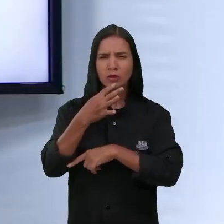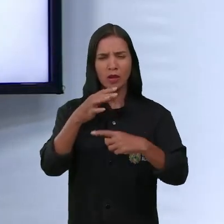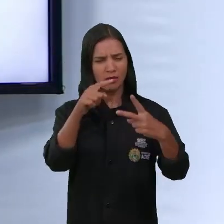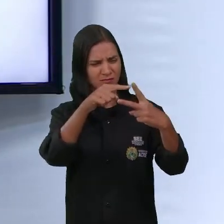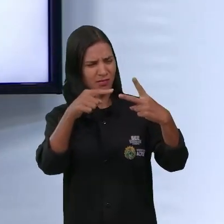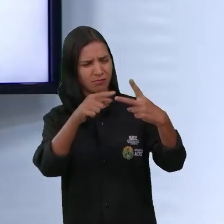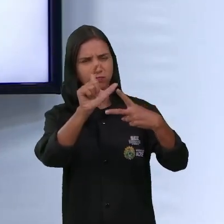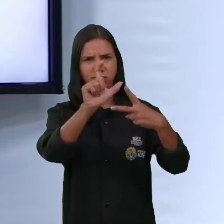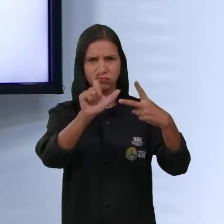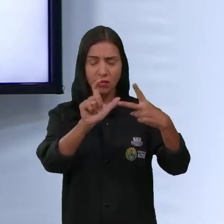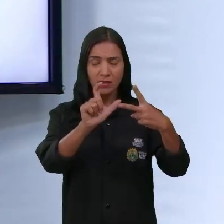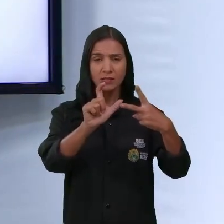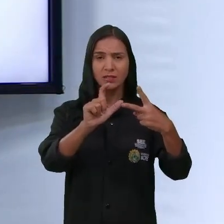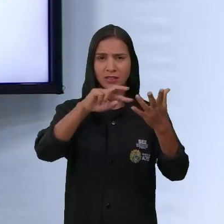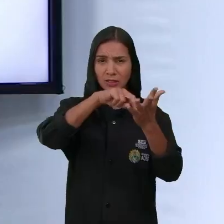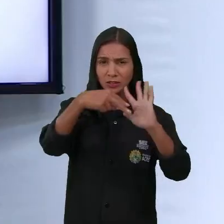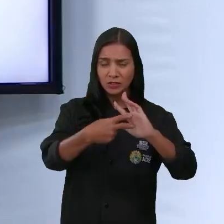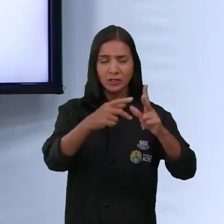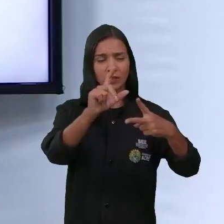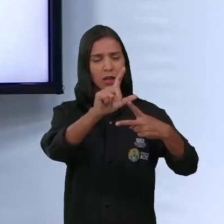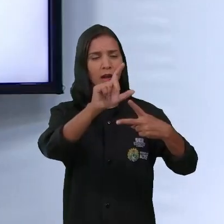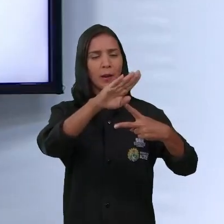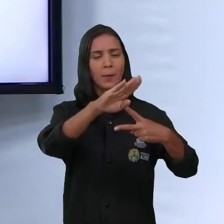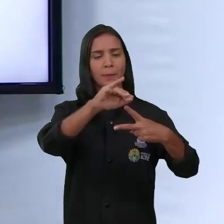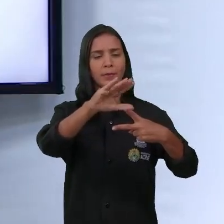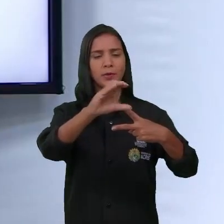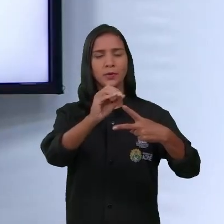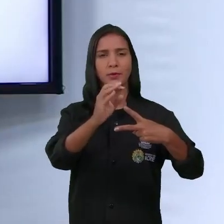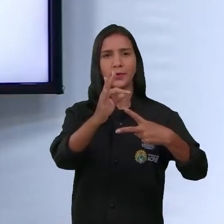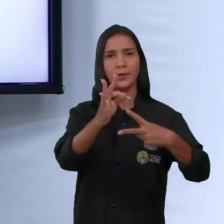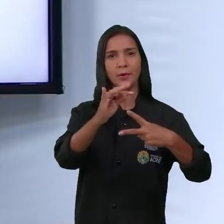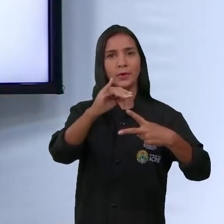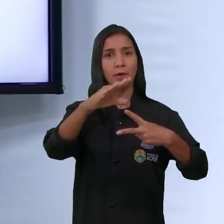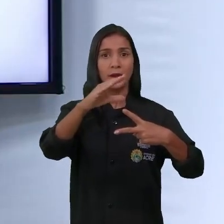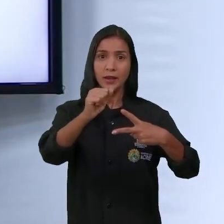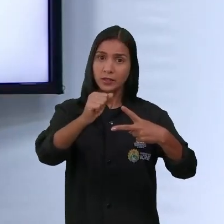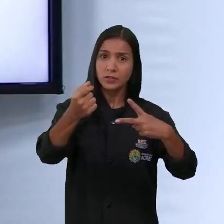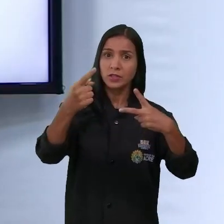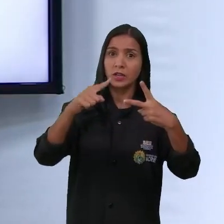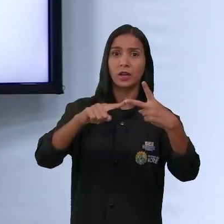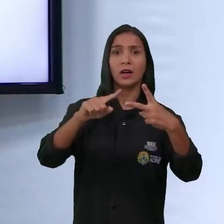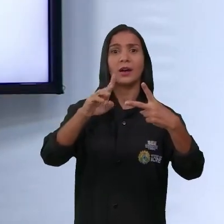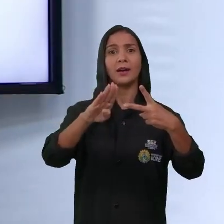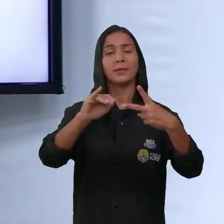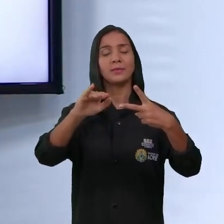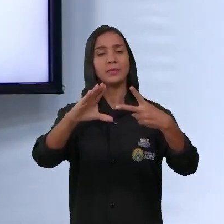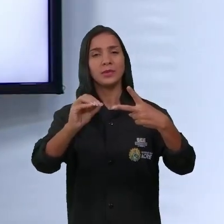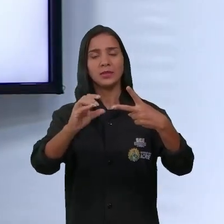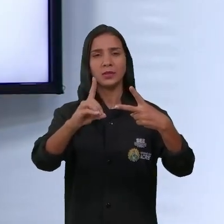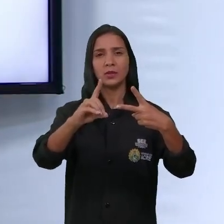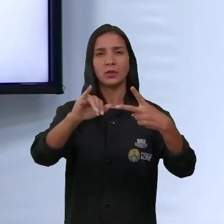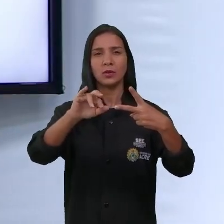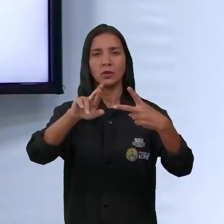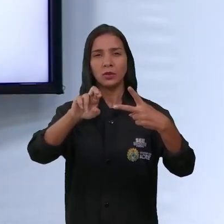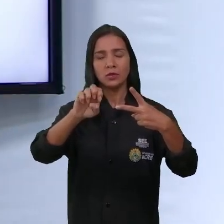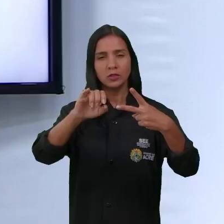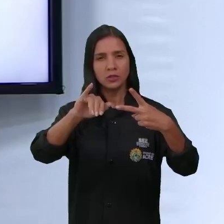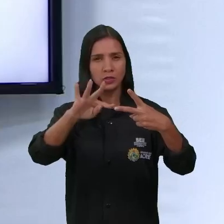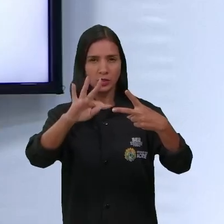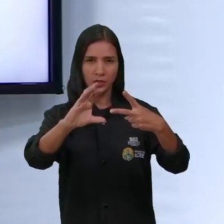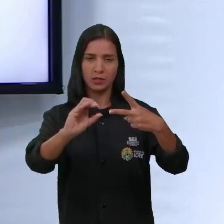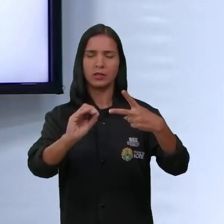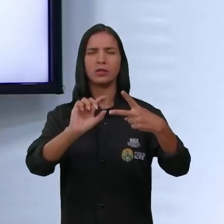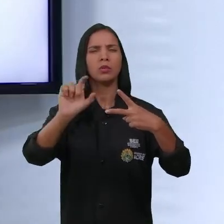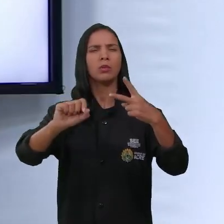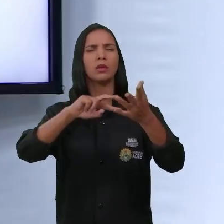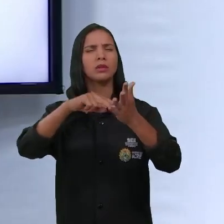Você sabe o que é que significa bioética? Você sabe o que é que significa biodireito? Então vamos lá aprender